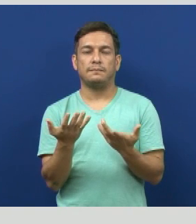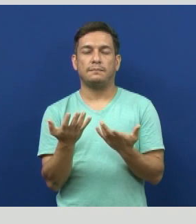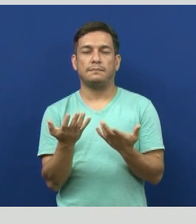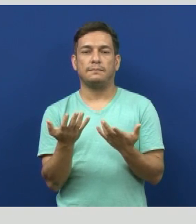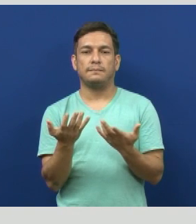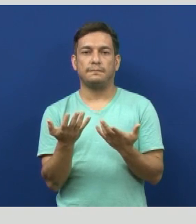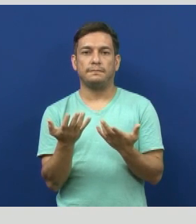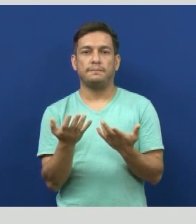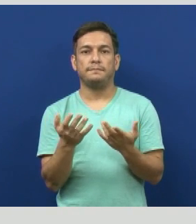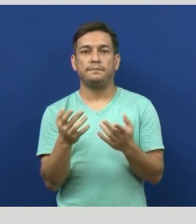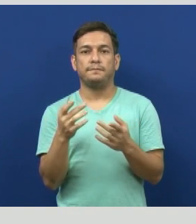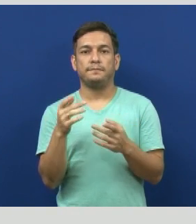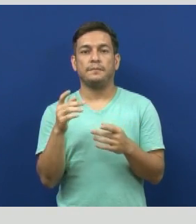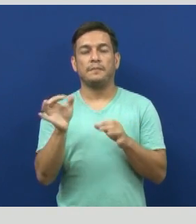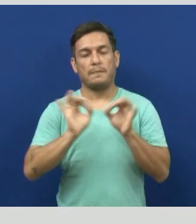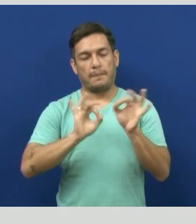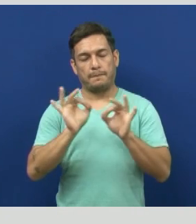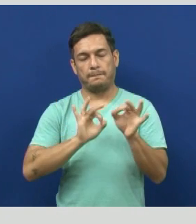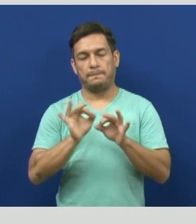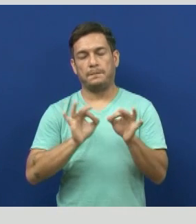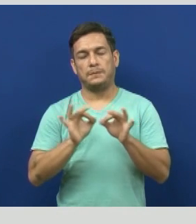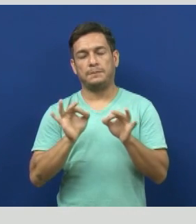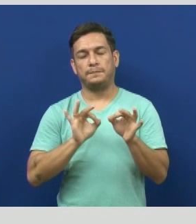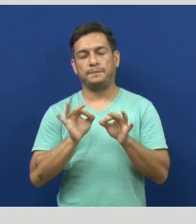é determinado por sua formação,